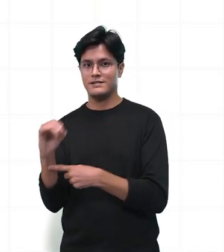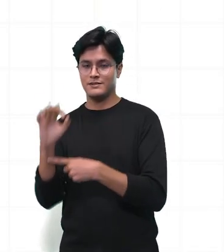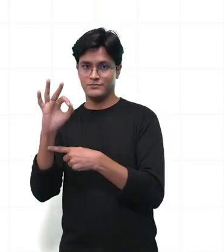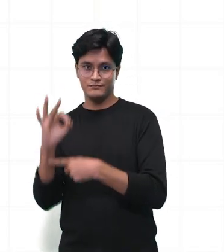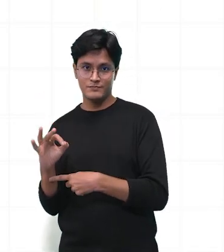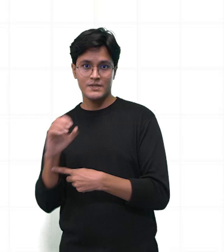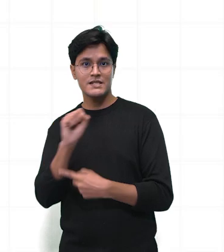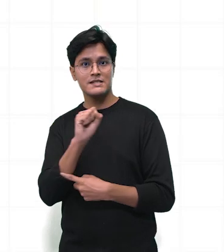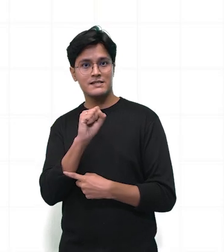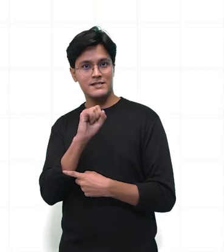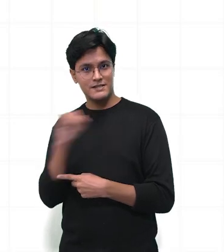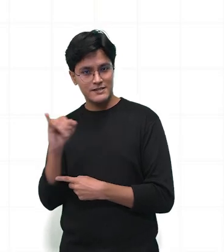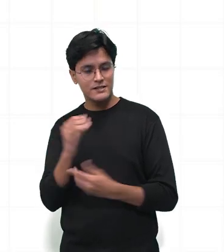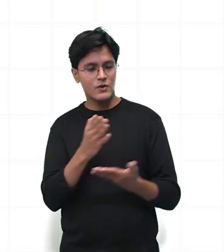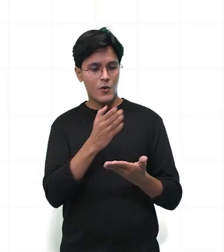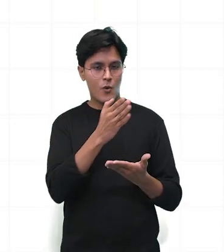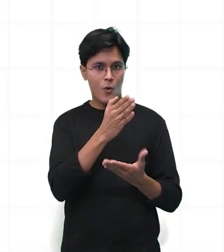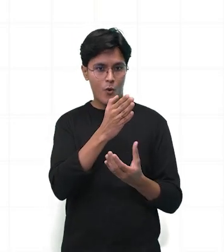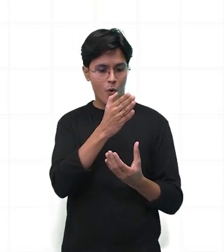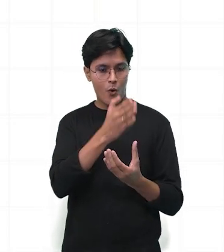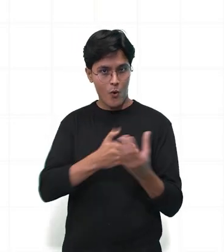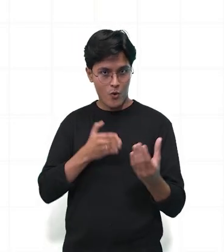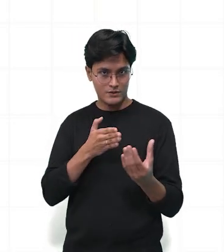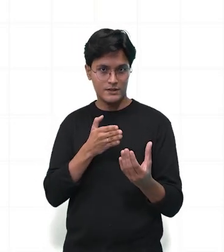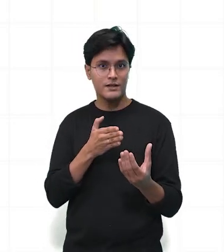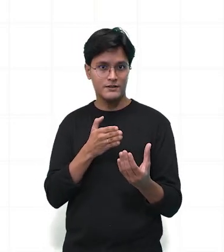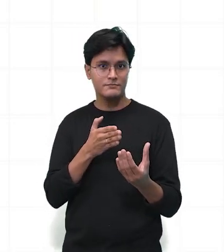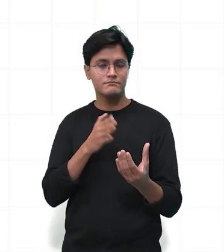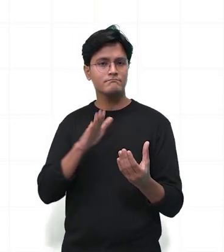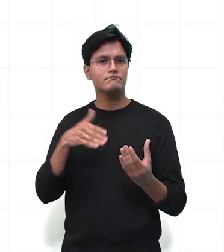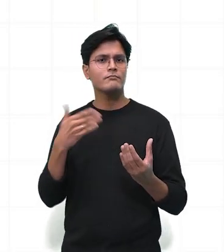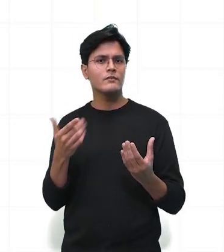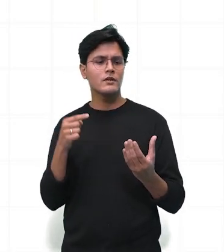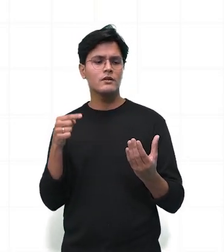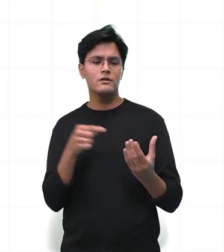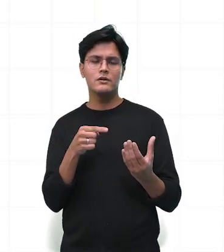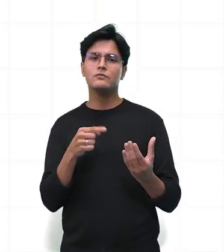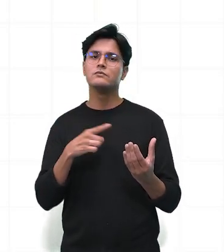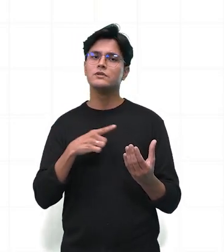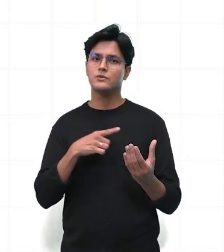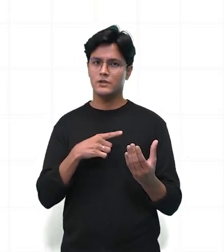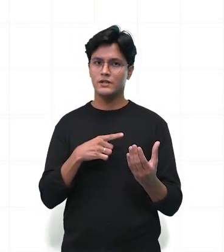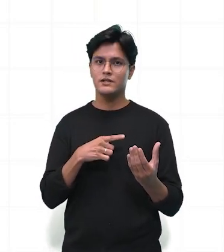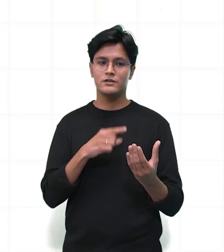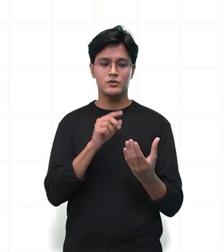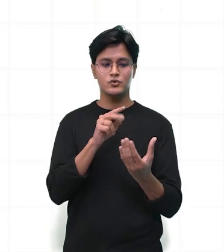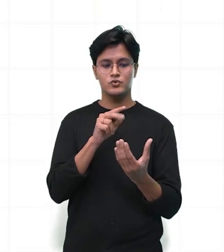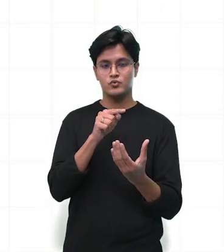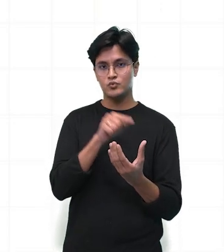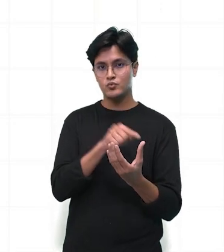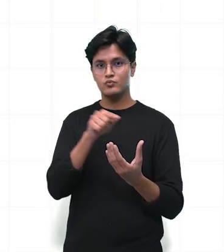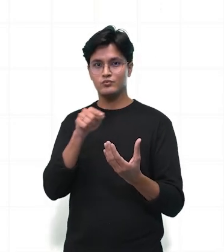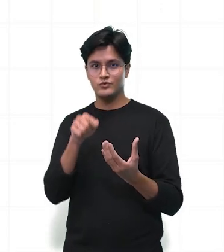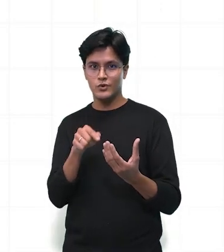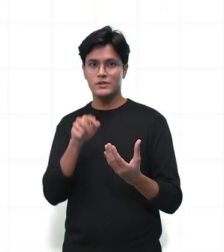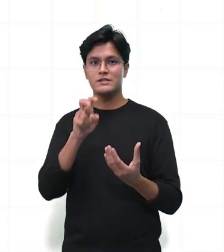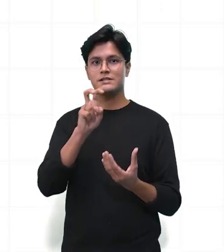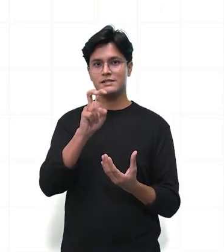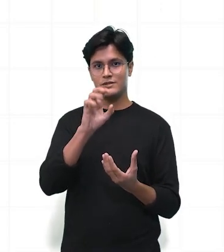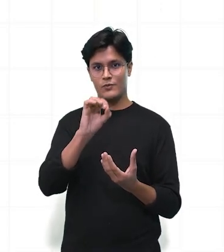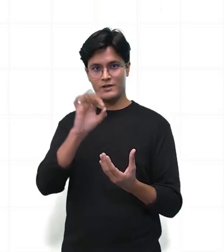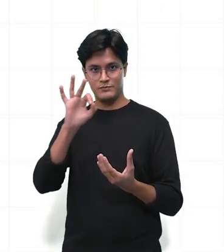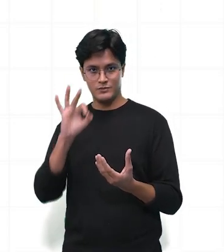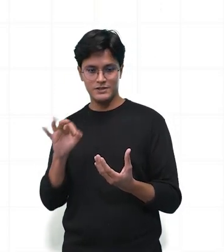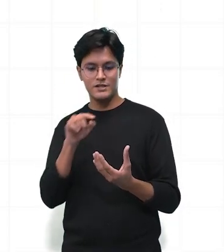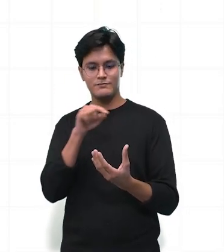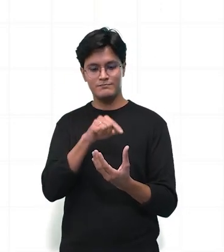você divide ela ao meio. Quando você faz isso, você tem duas bandas, né, ou